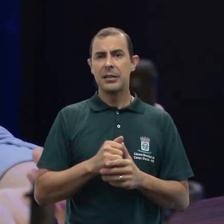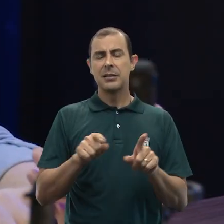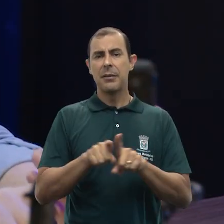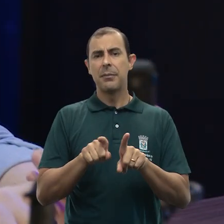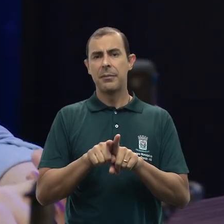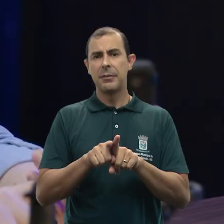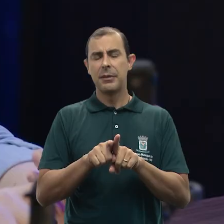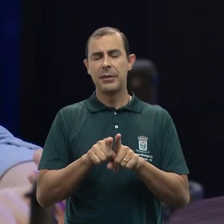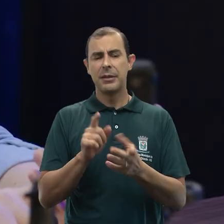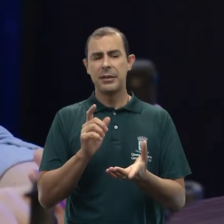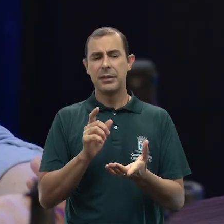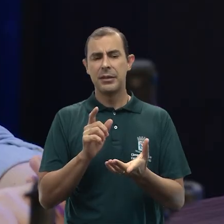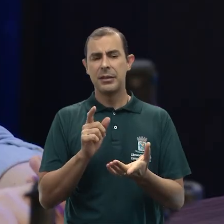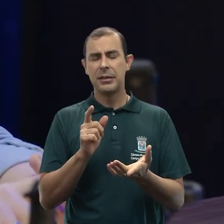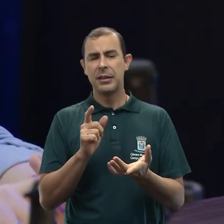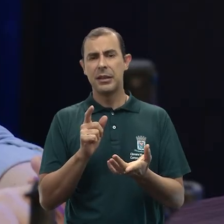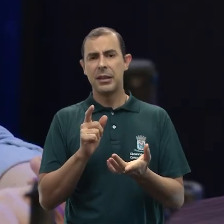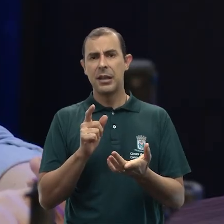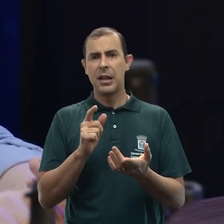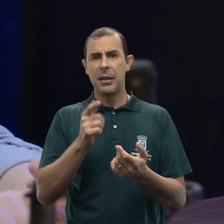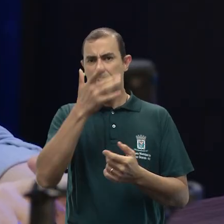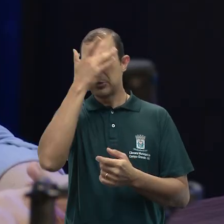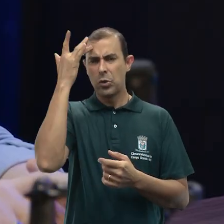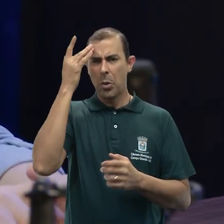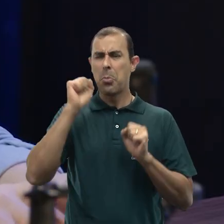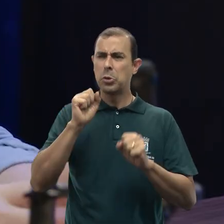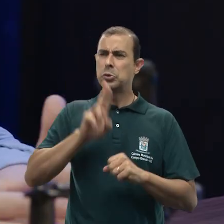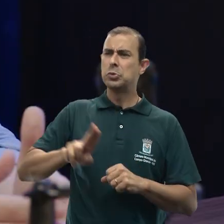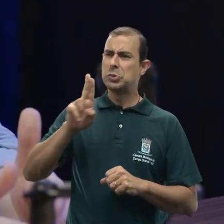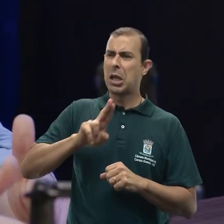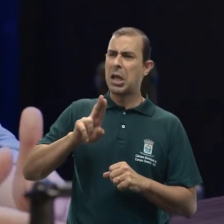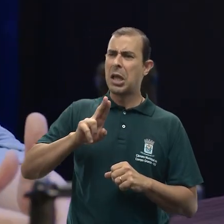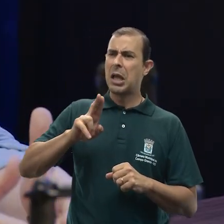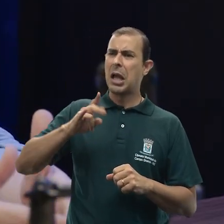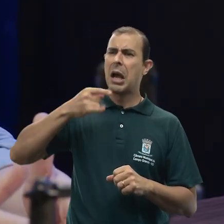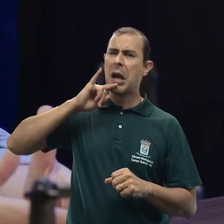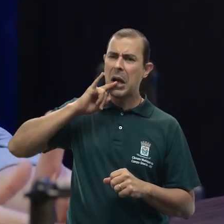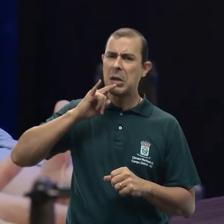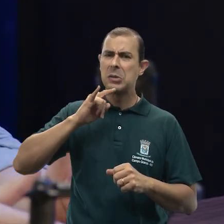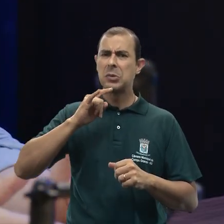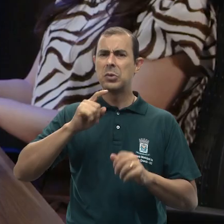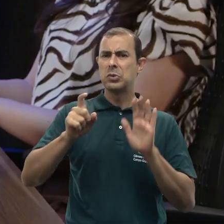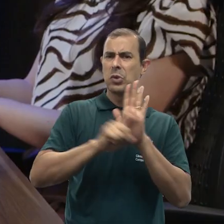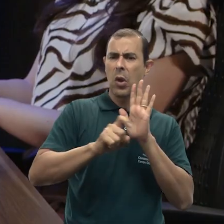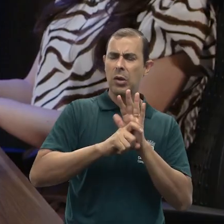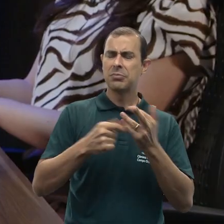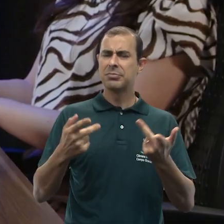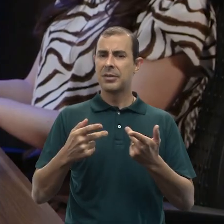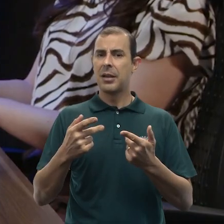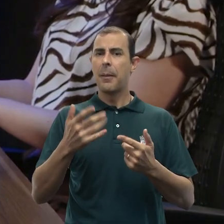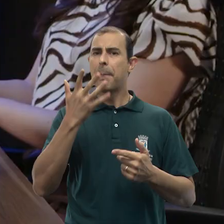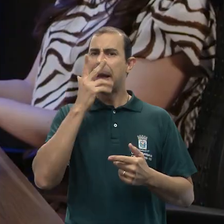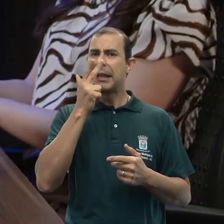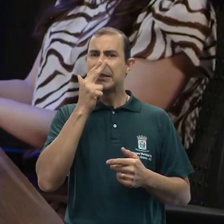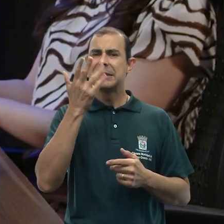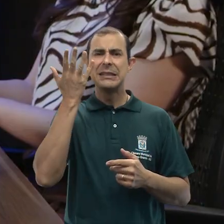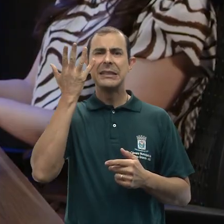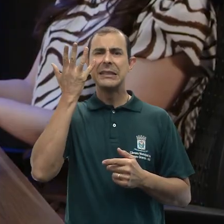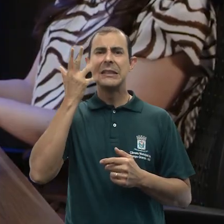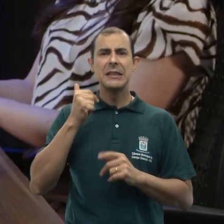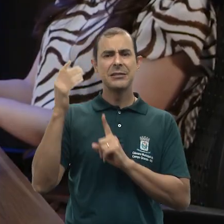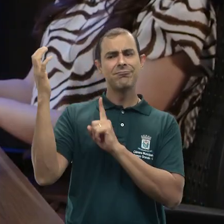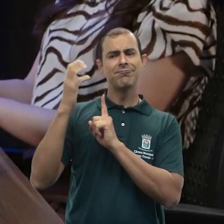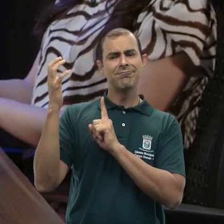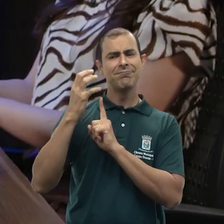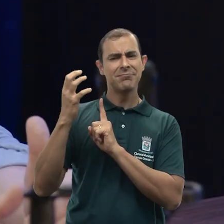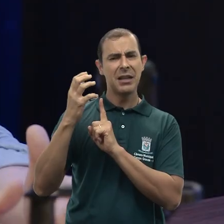receber com apologia ao uso de álcool e drogas de maneira natural. Tudo isso vai danificando a percepção que as crianças têm de si